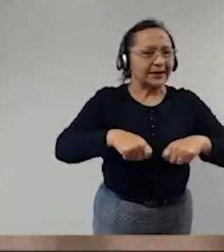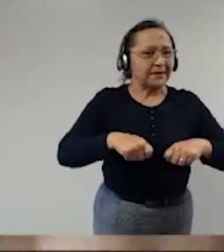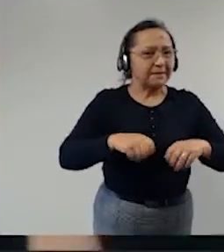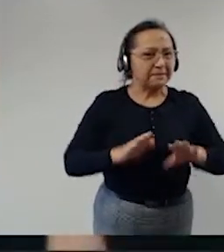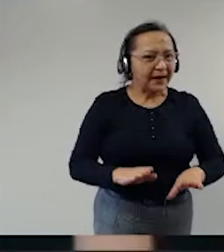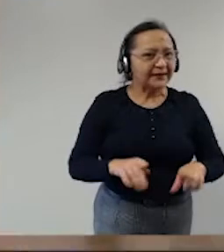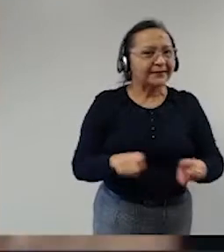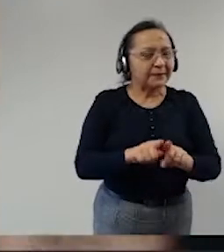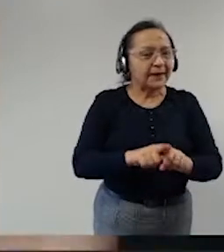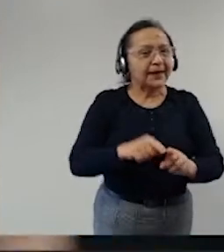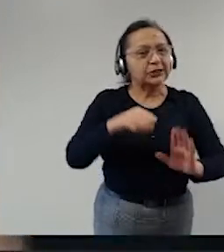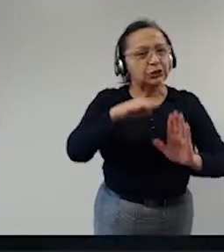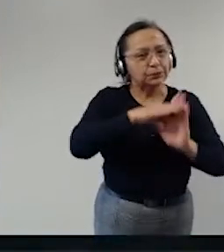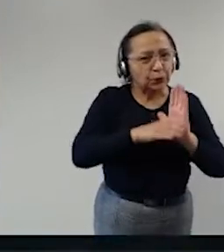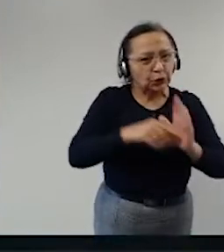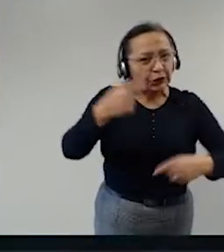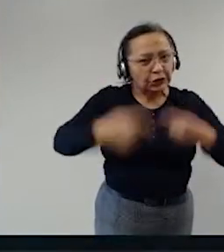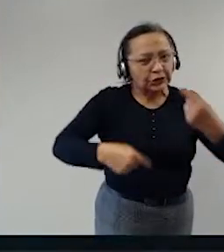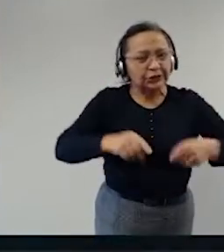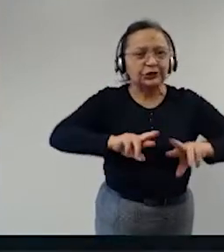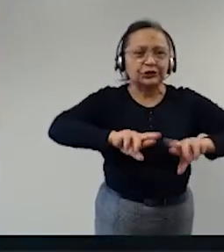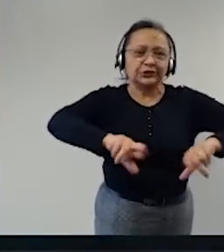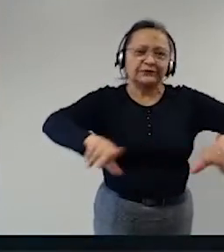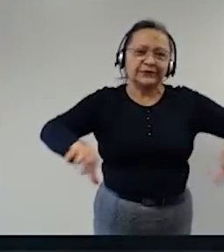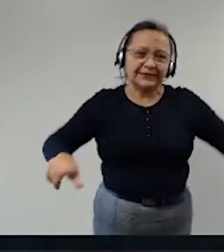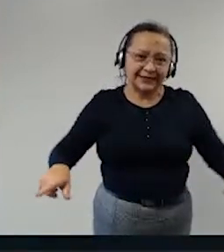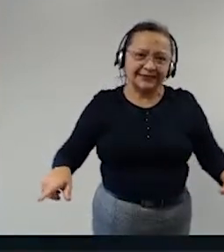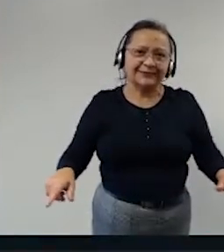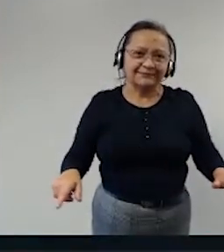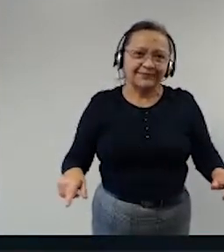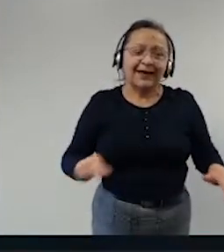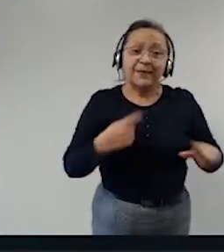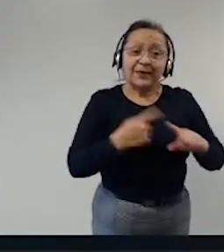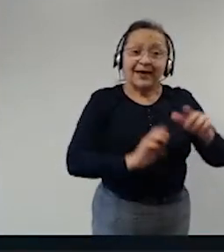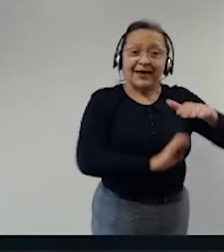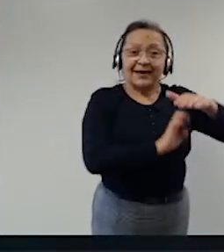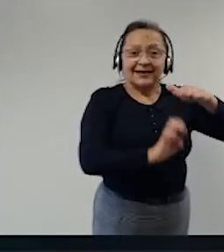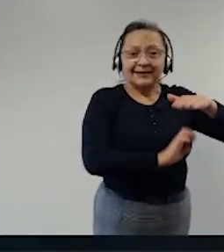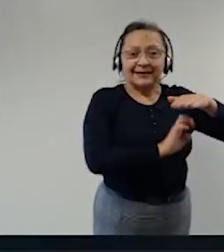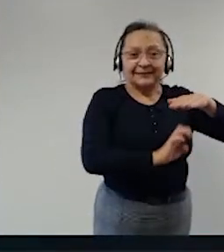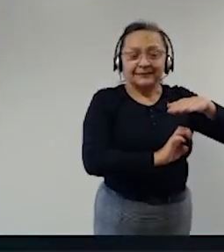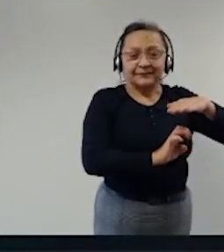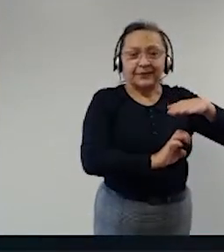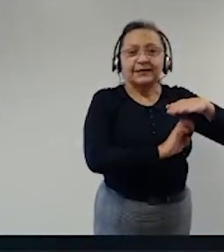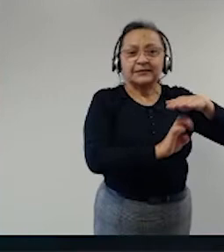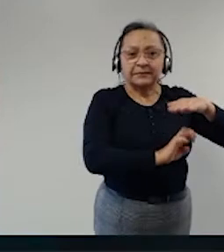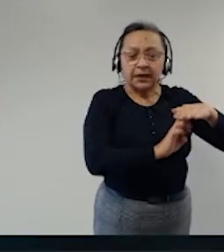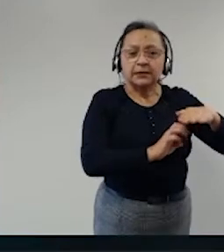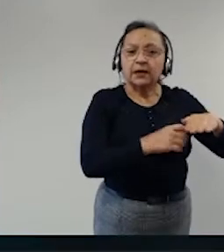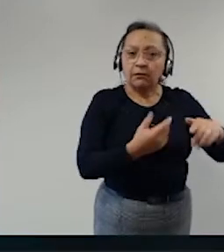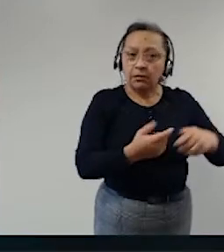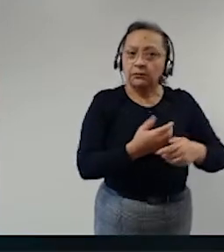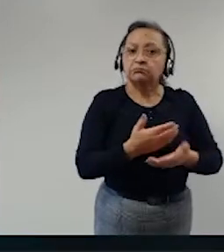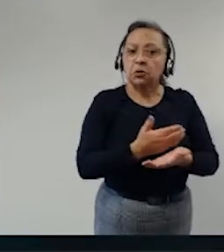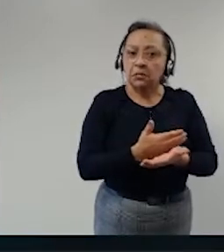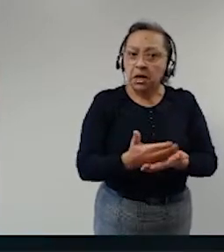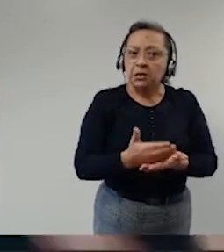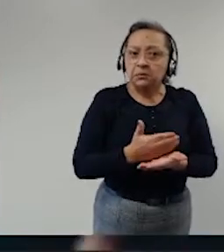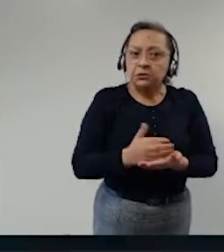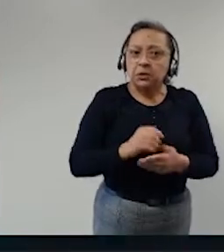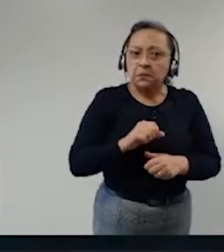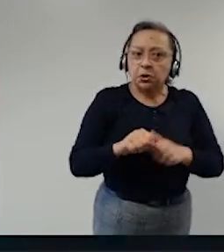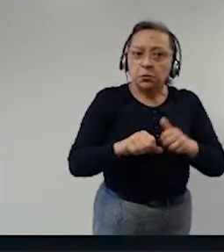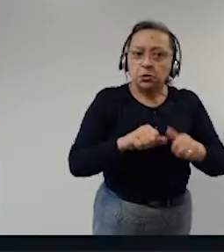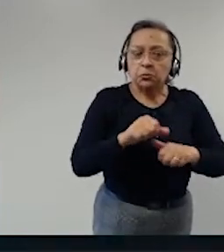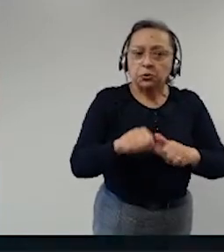mas as políticas de diversidade, né? As empresas tem adotado, isso já é uma crescente, principalmente